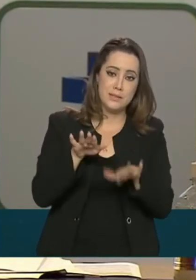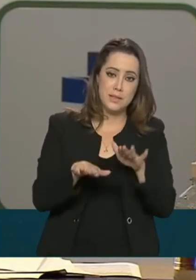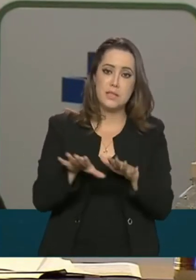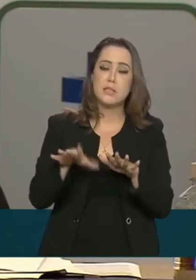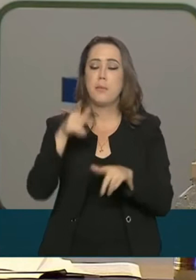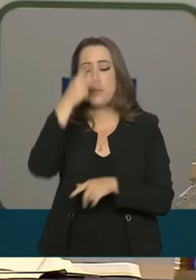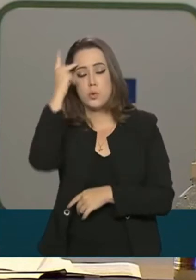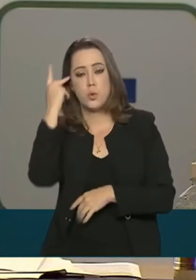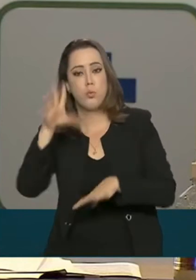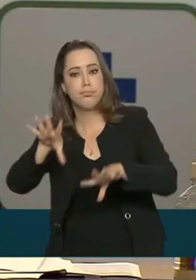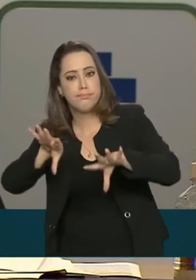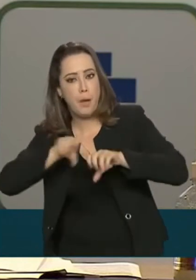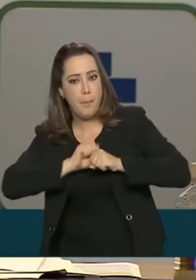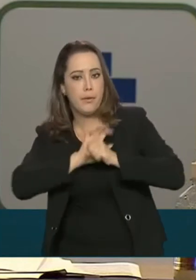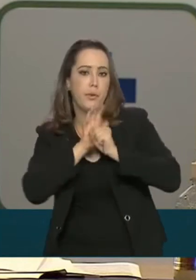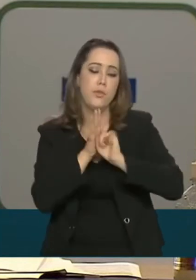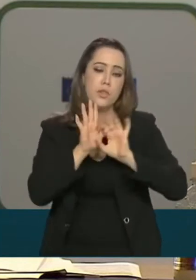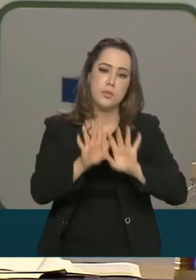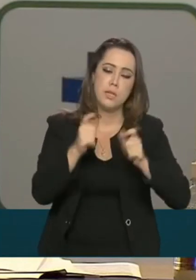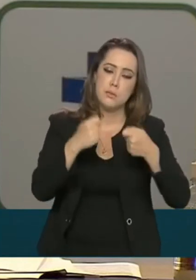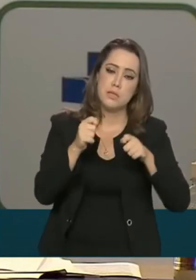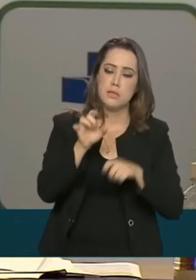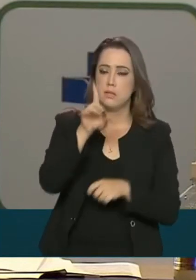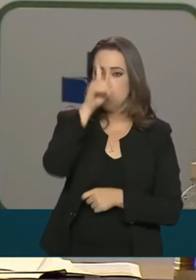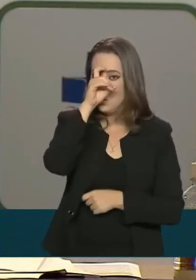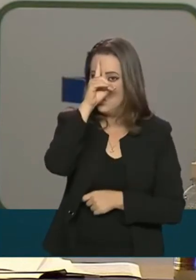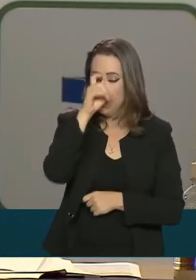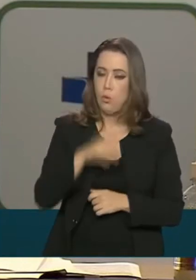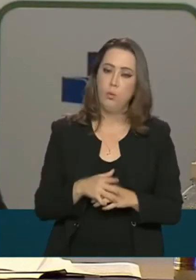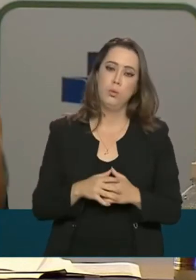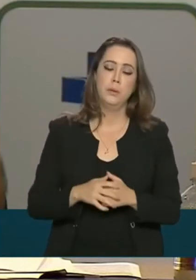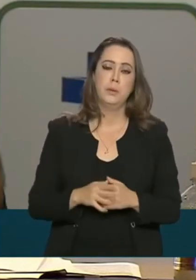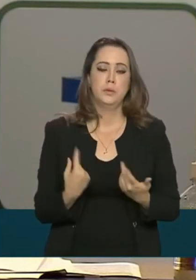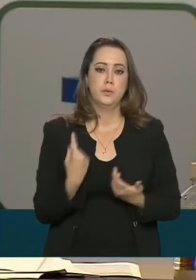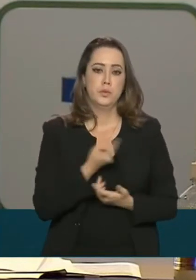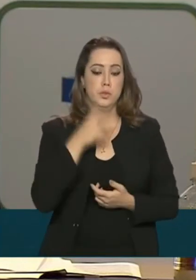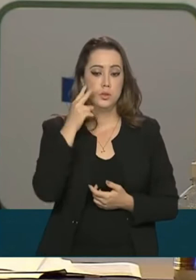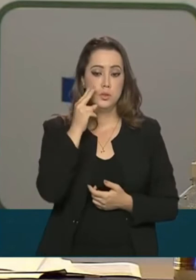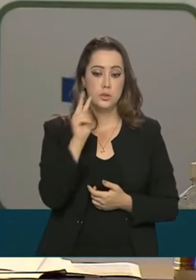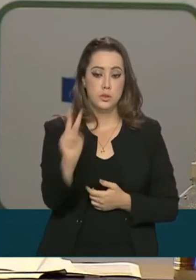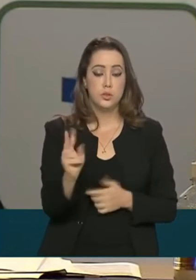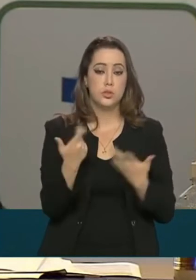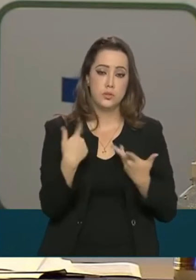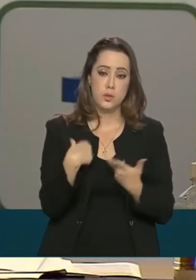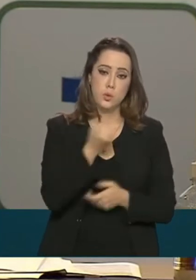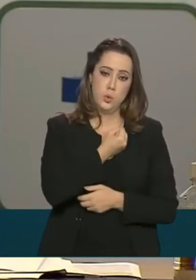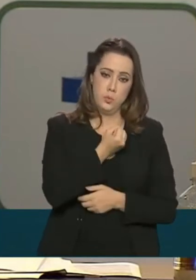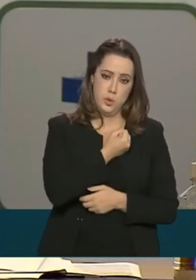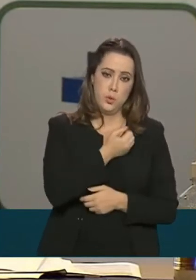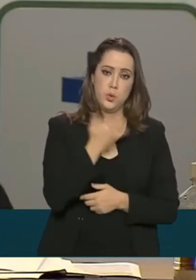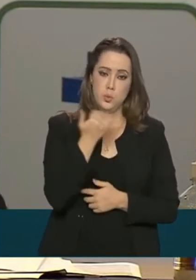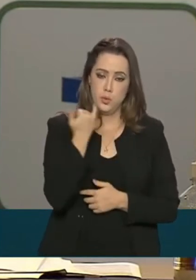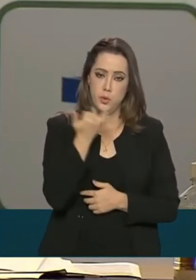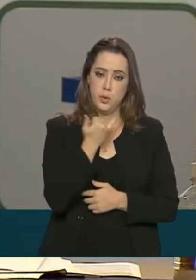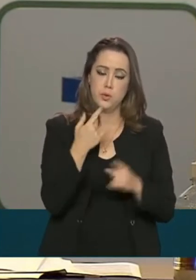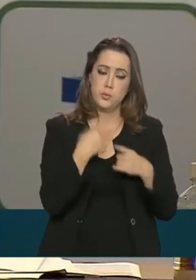hospitalizações, né, e óbitos, né? Na verdade, nós vemos que esses óbitos que nós falamos, eles são resultantes, na sua grande maioria,